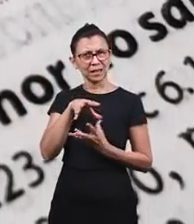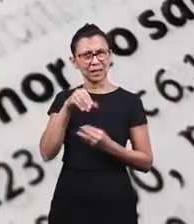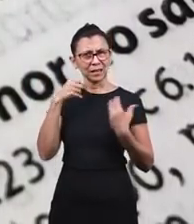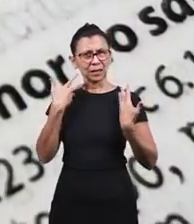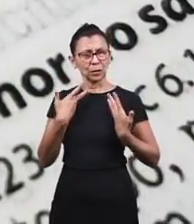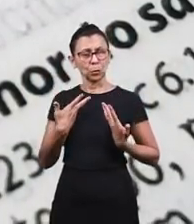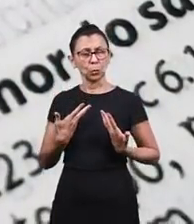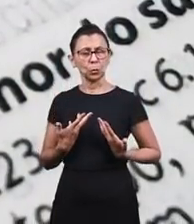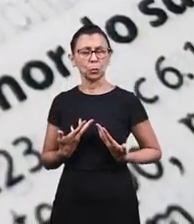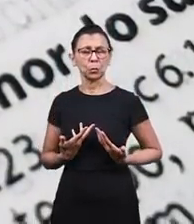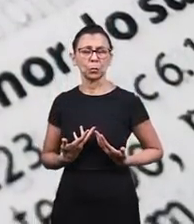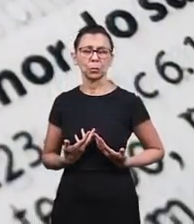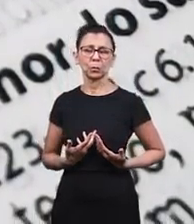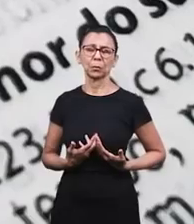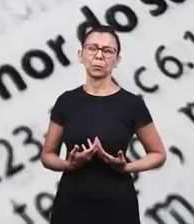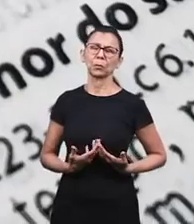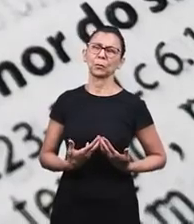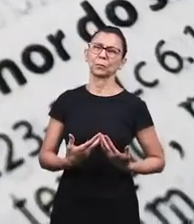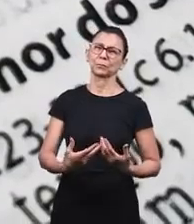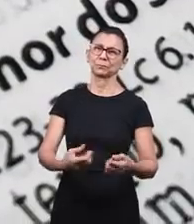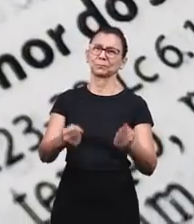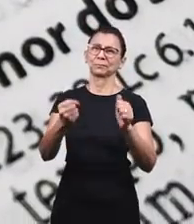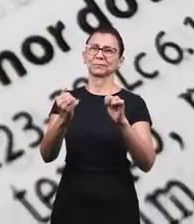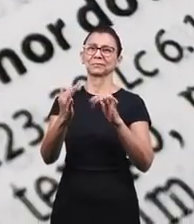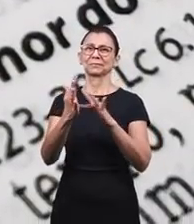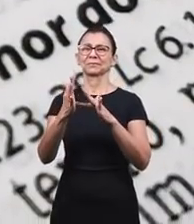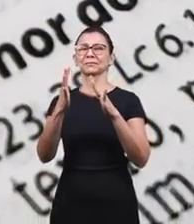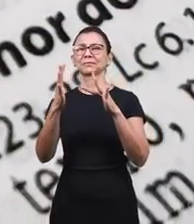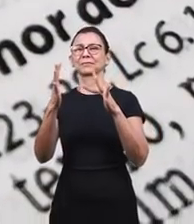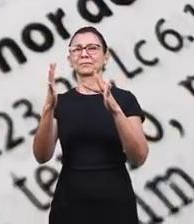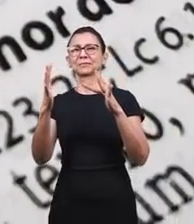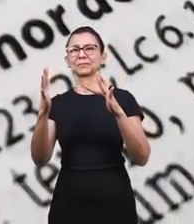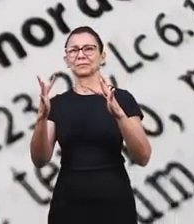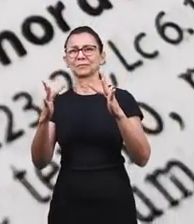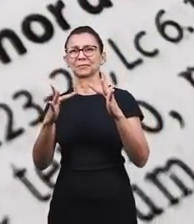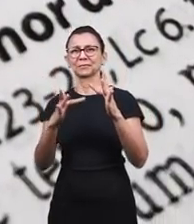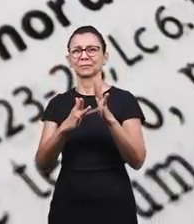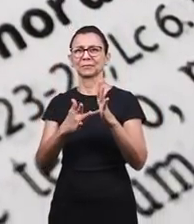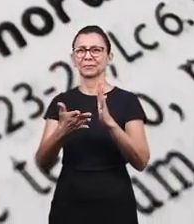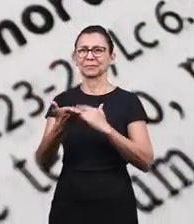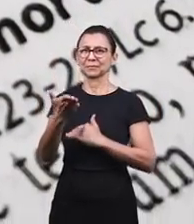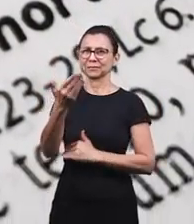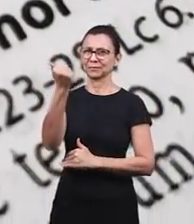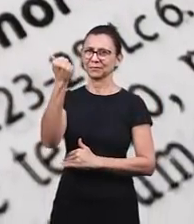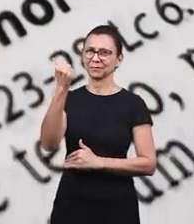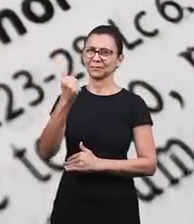Estás cansado, vem já.